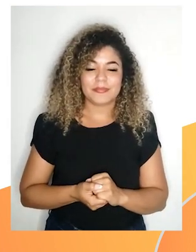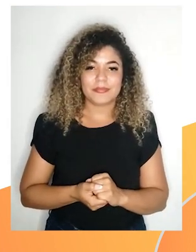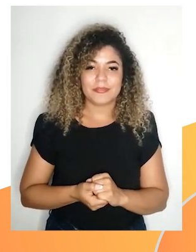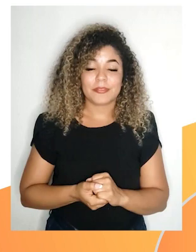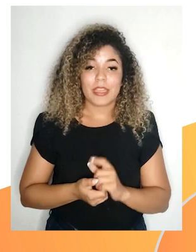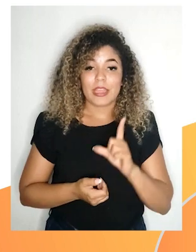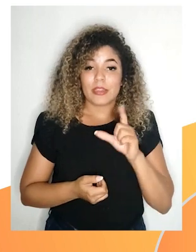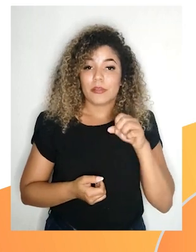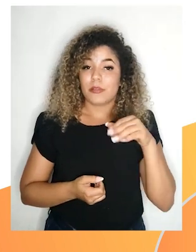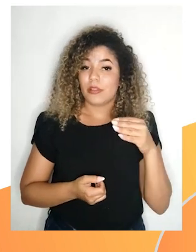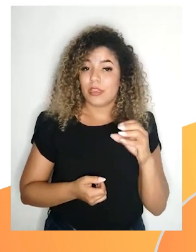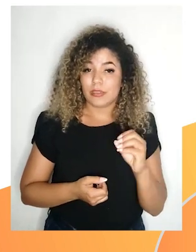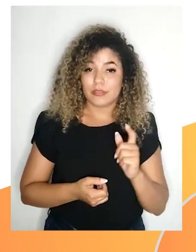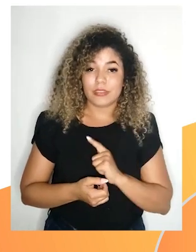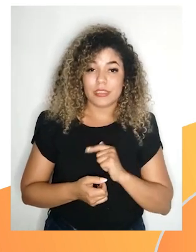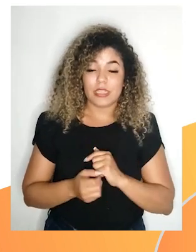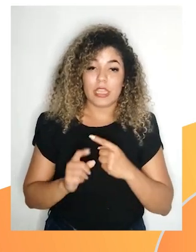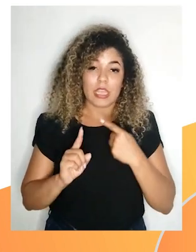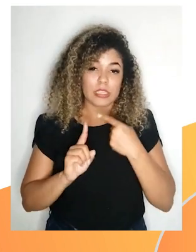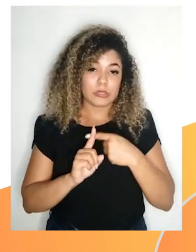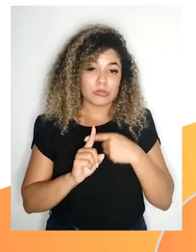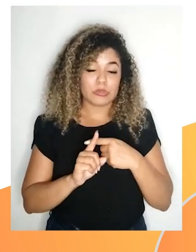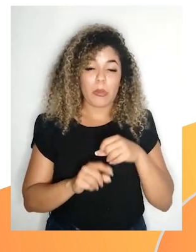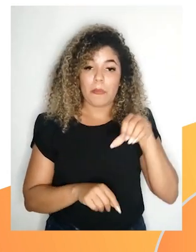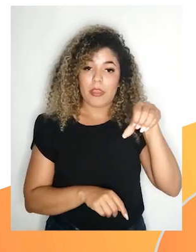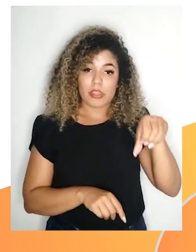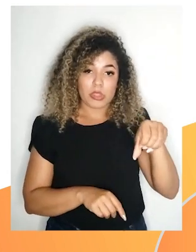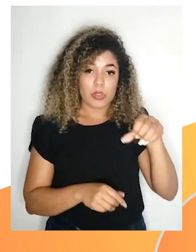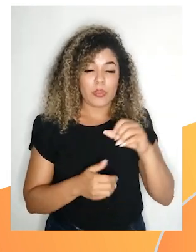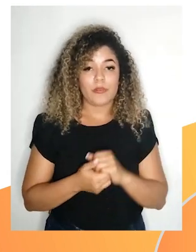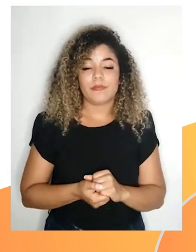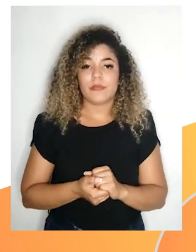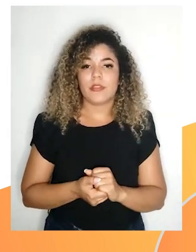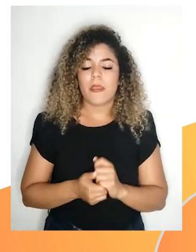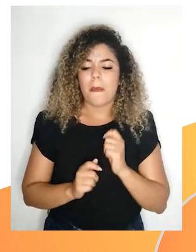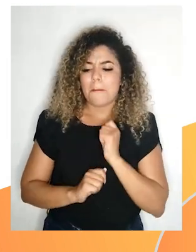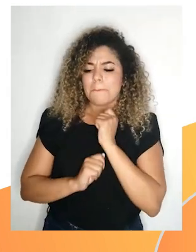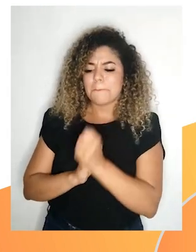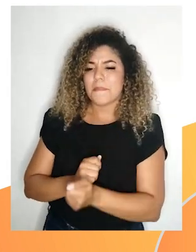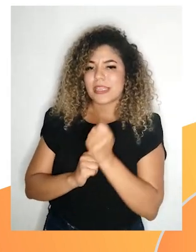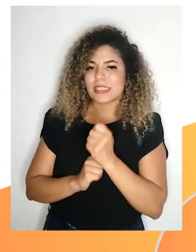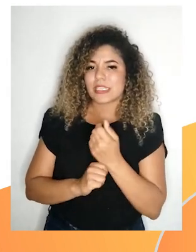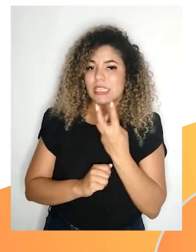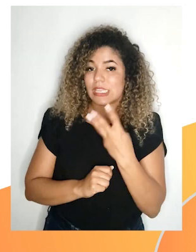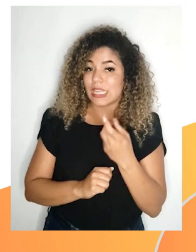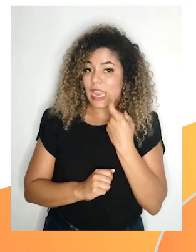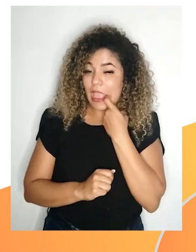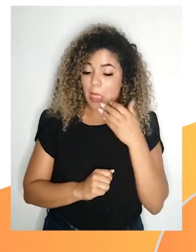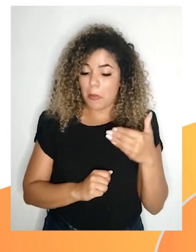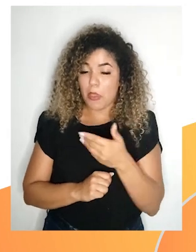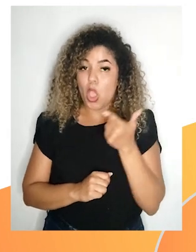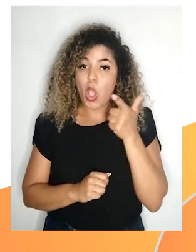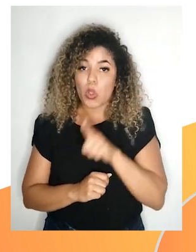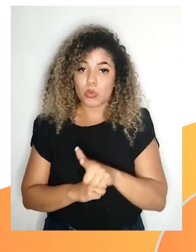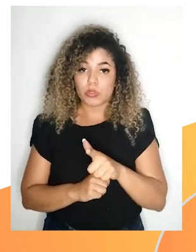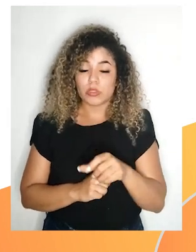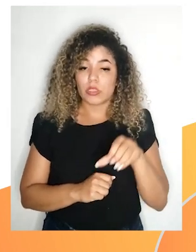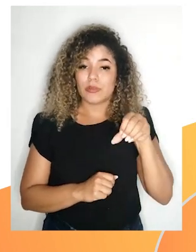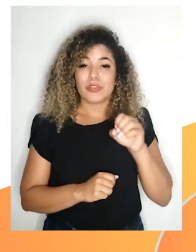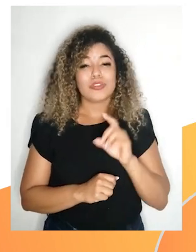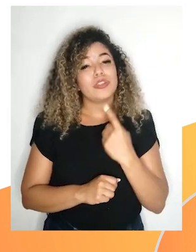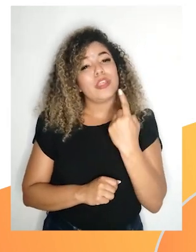Então, a do lenço, que tem que ter soma 9. Então, pescando 3 peixes para ter essa soma 9, a gente só vai ter